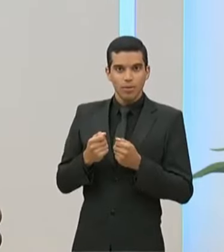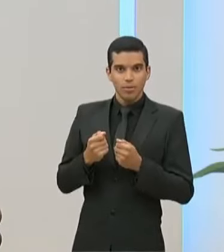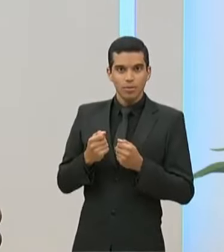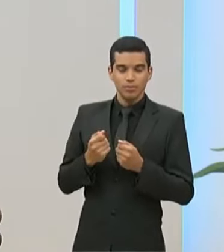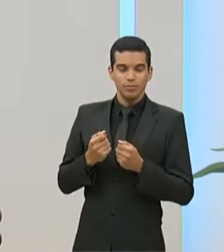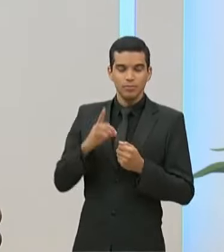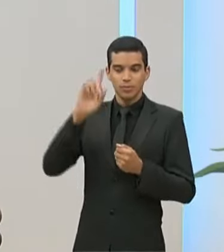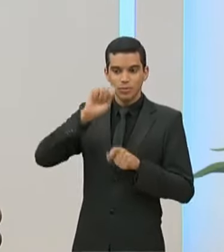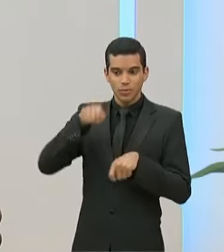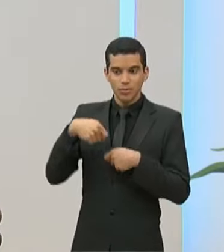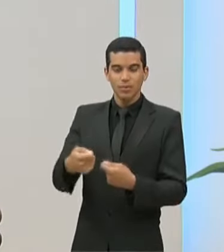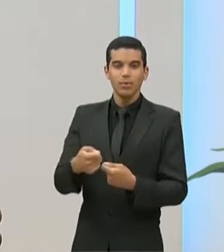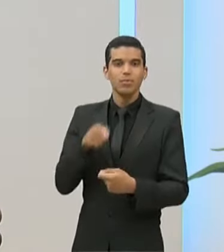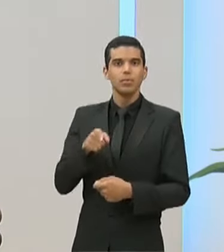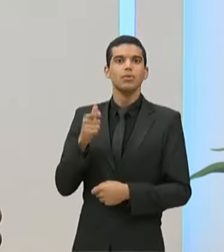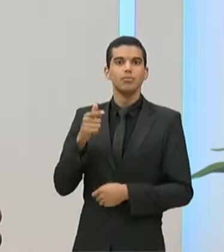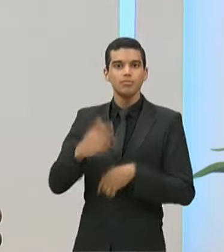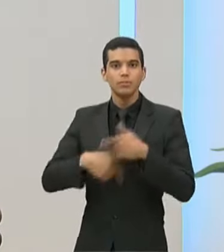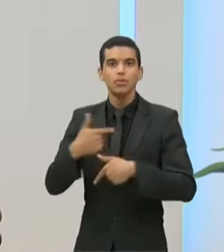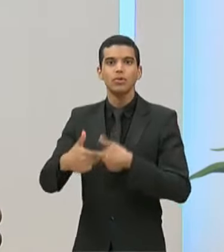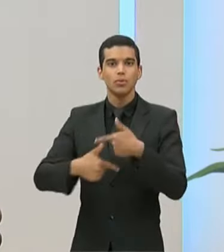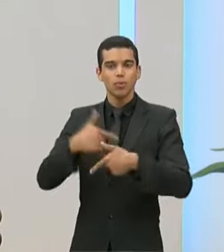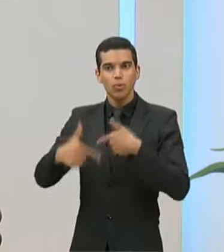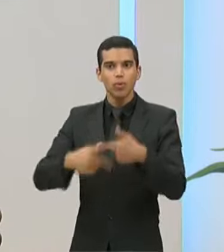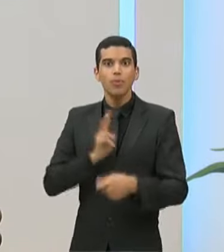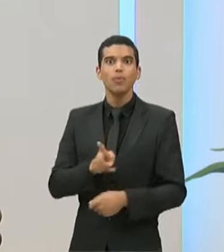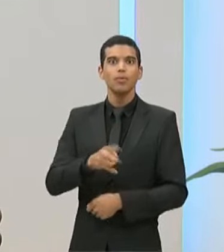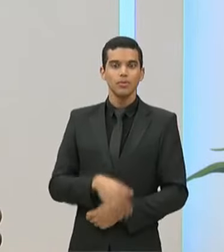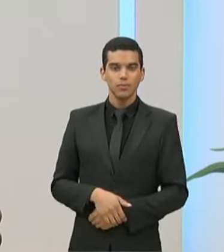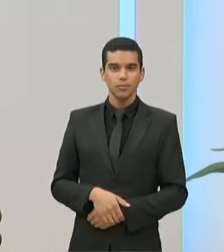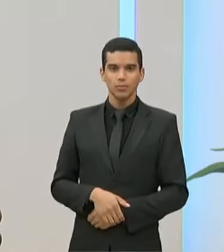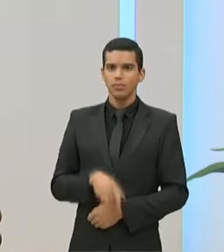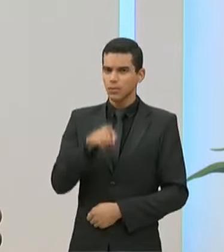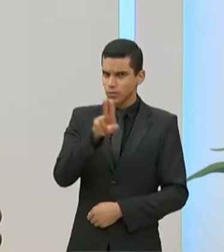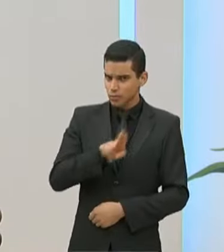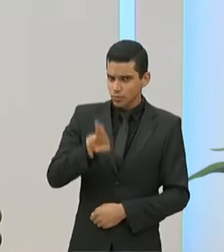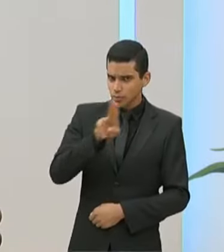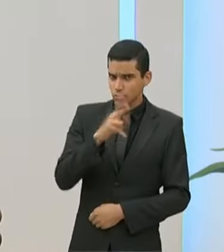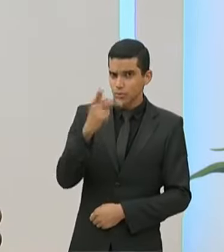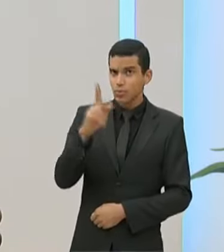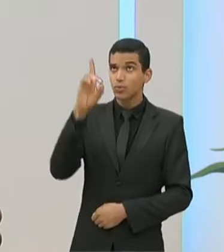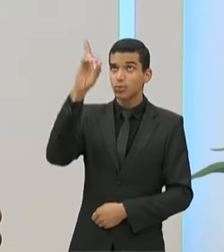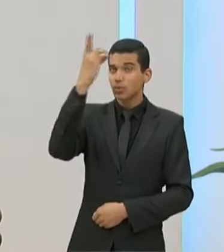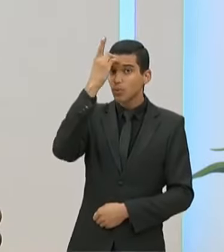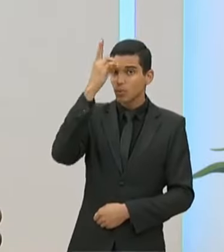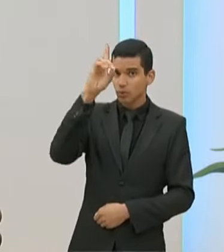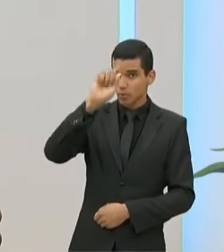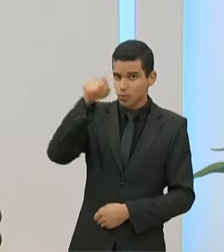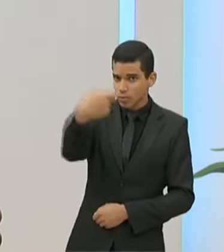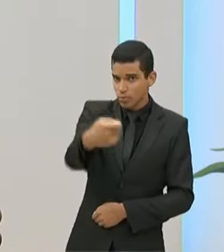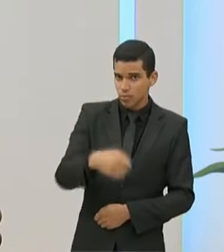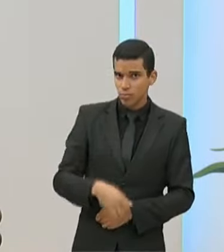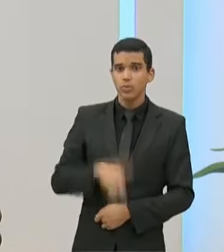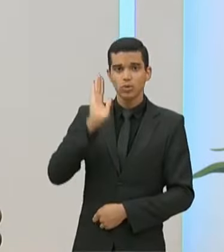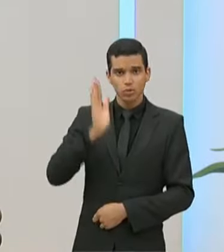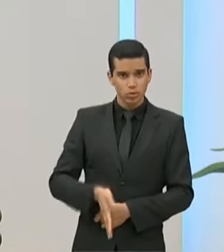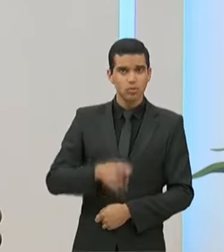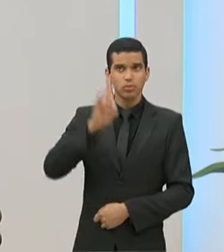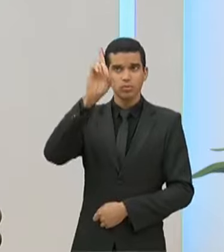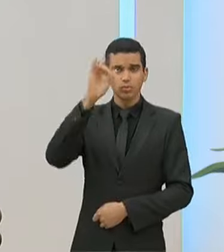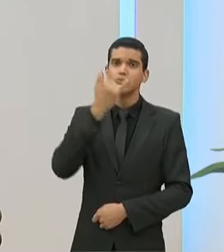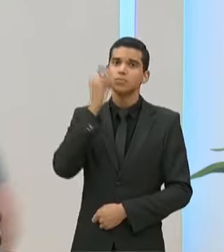frutificar? Você foi nomeado, você foi chamado, você foi lavado pelo sangue